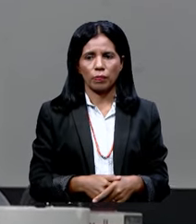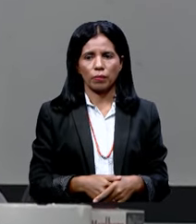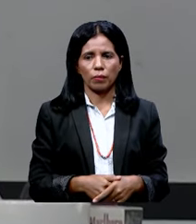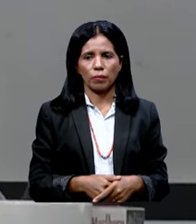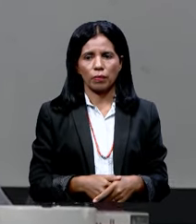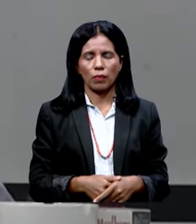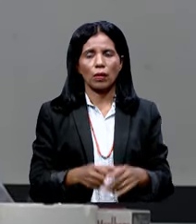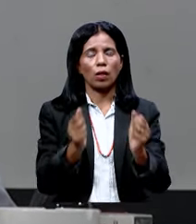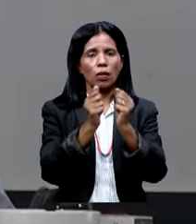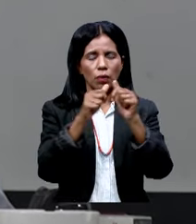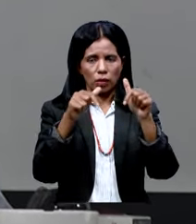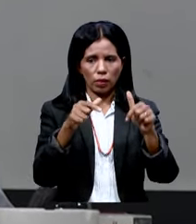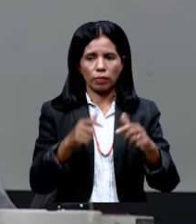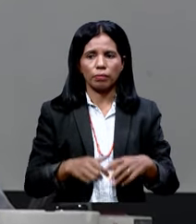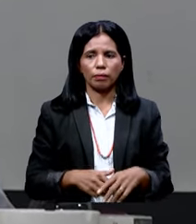Foi na Nemaca.